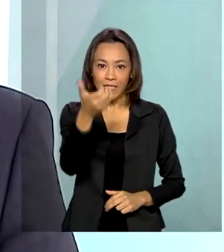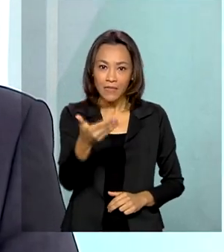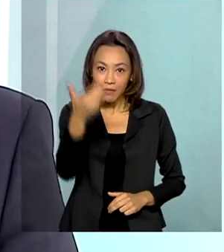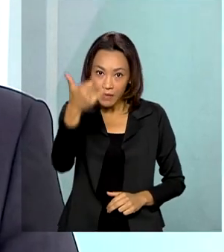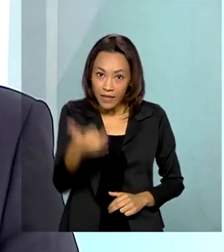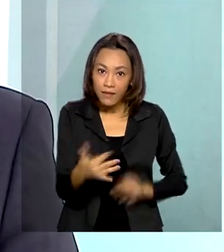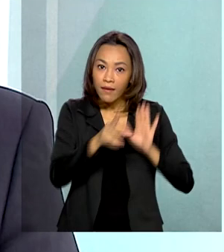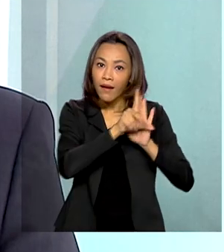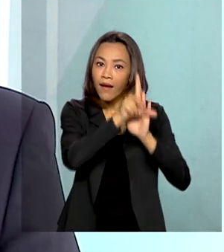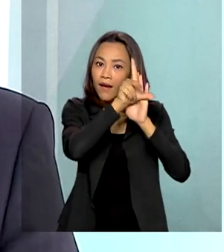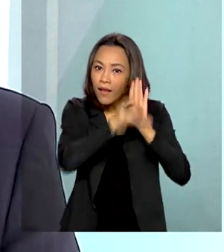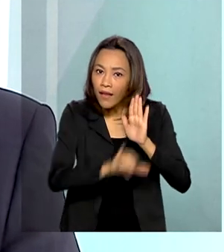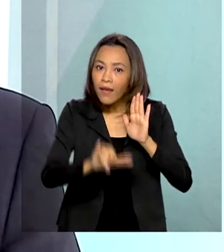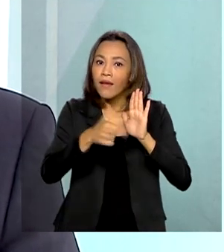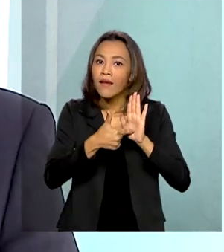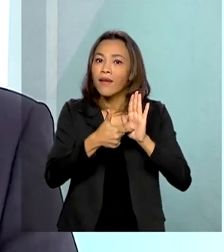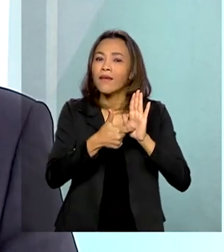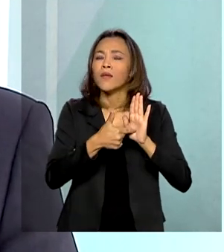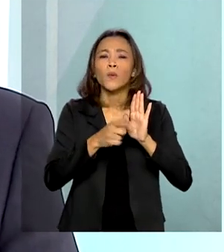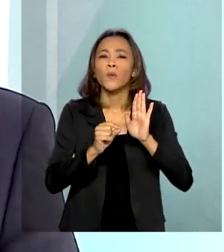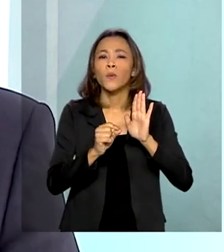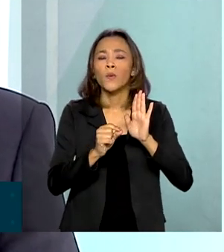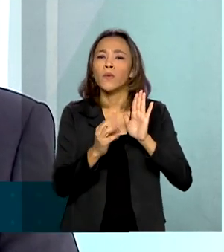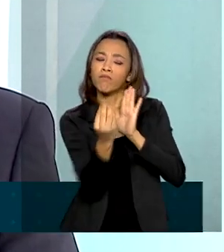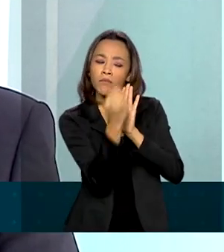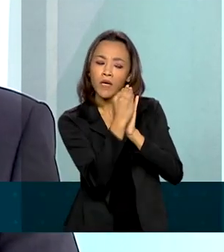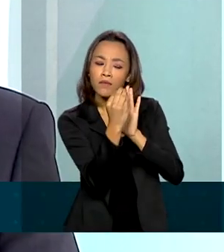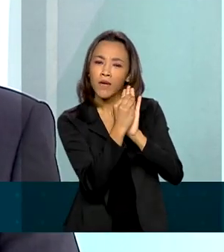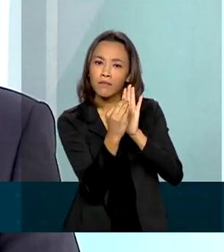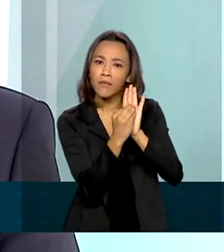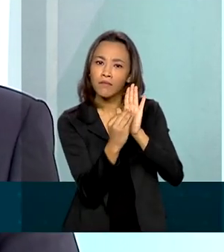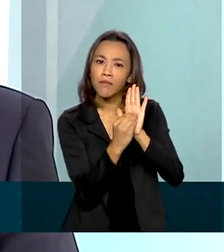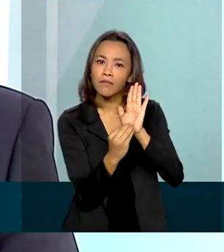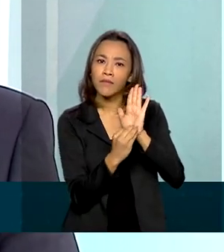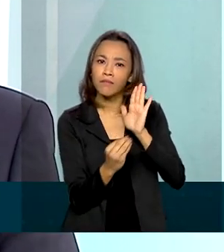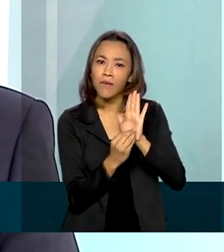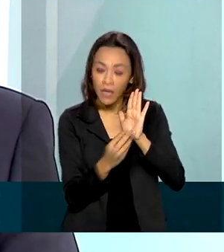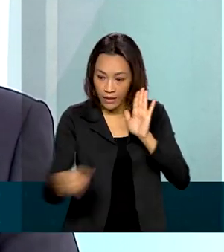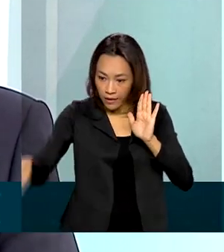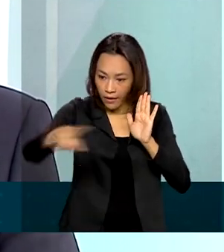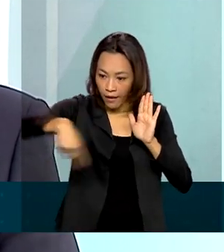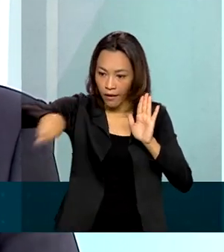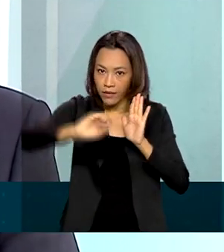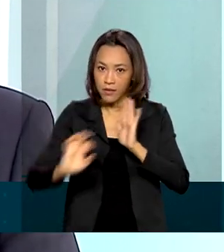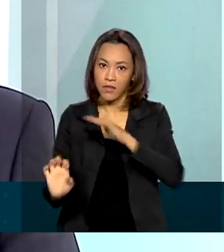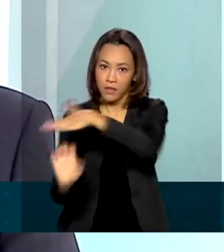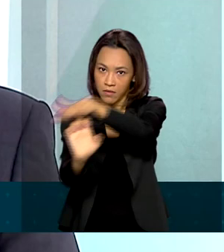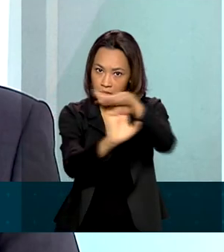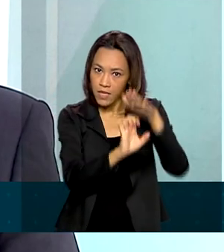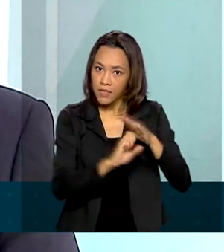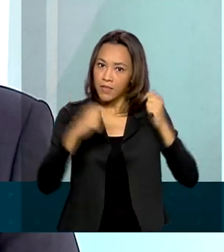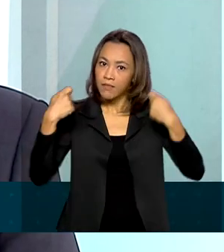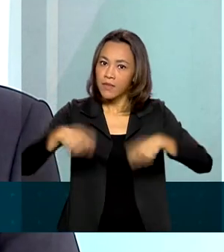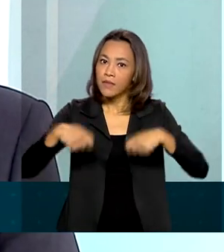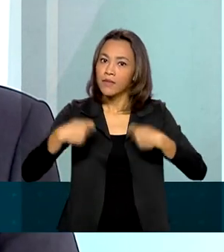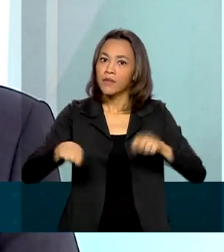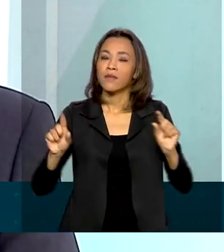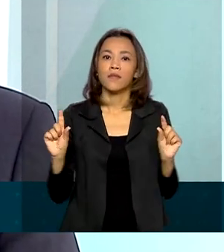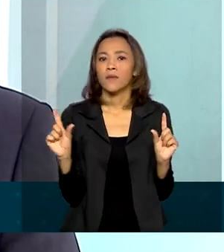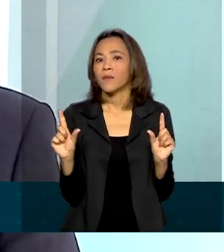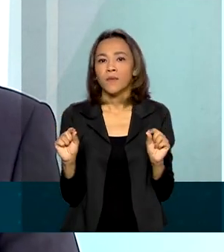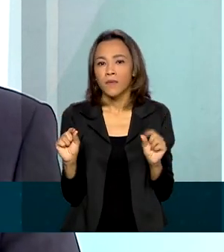geral prevê vários pontos que as empresas têm que fazer de forma